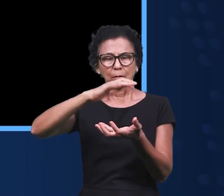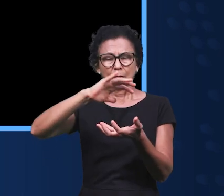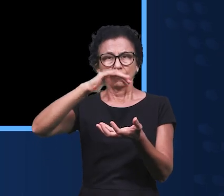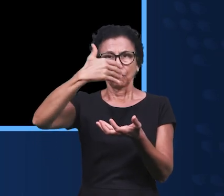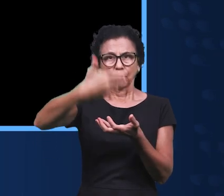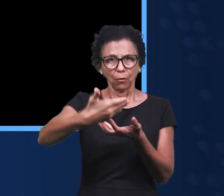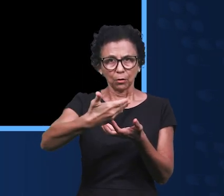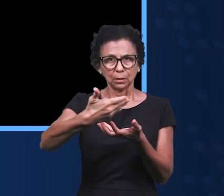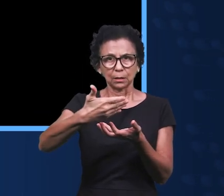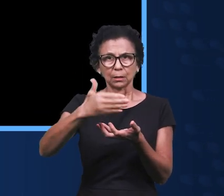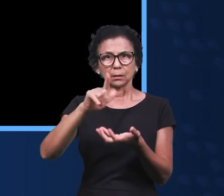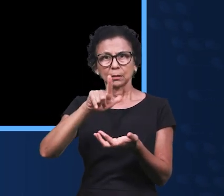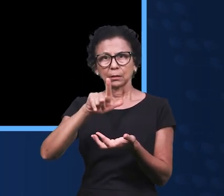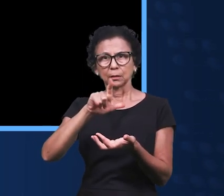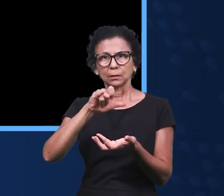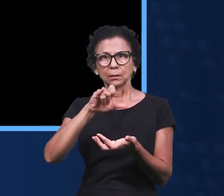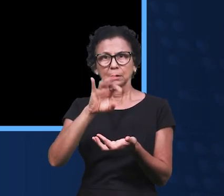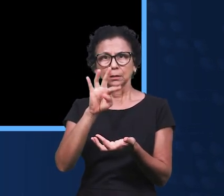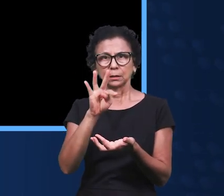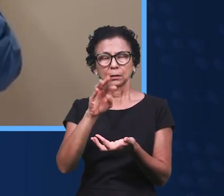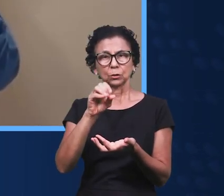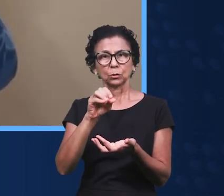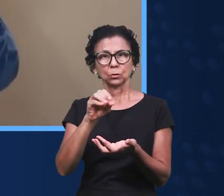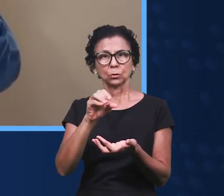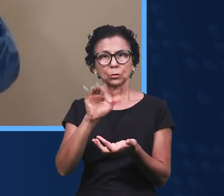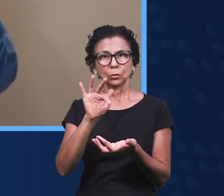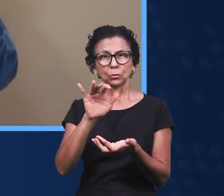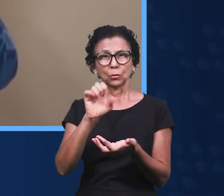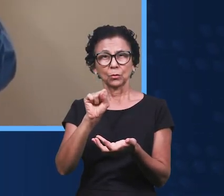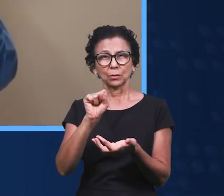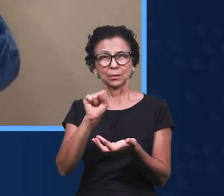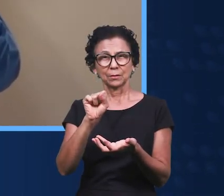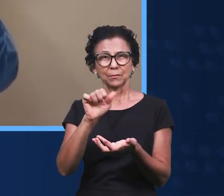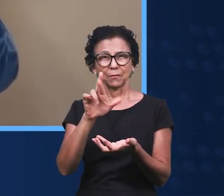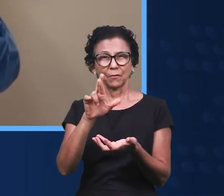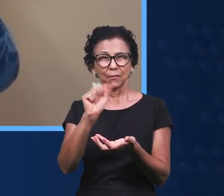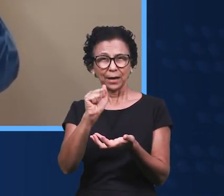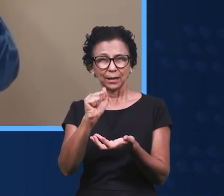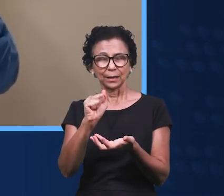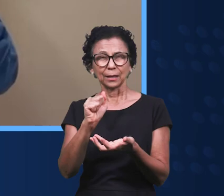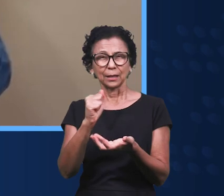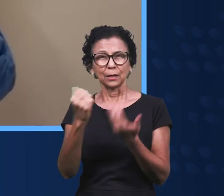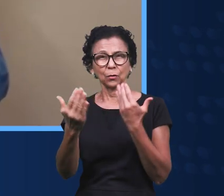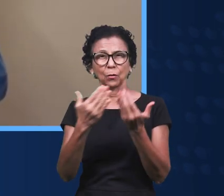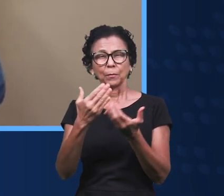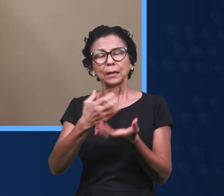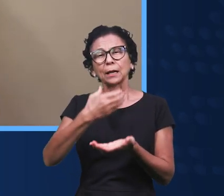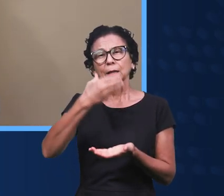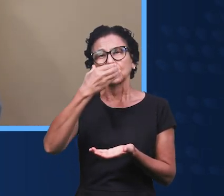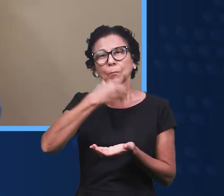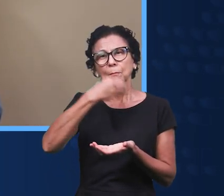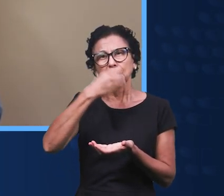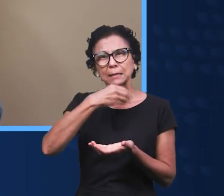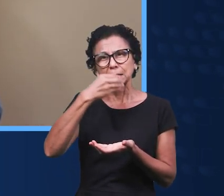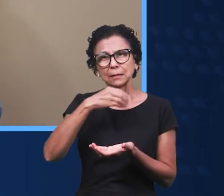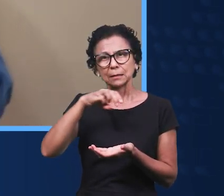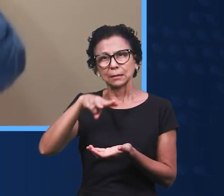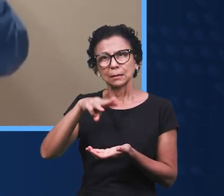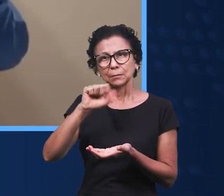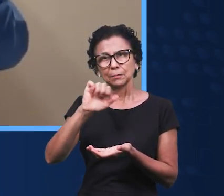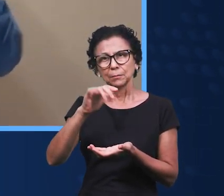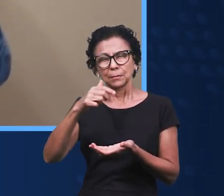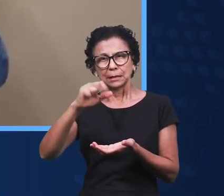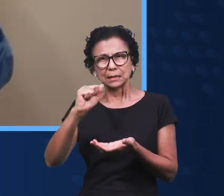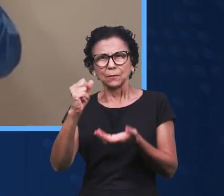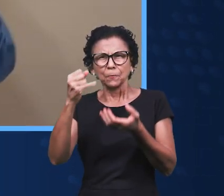chamada litosfera, como se fosse uma maçã, é aquela parte fina da maçã. Aí nós temos outras camadas. E